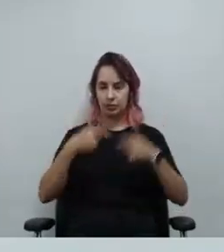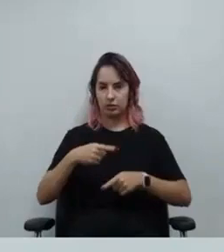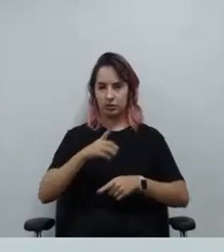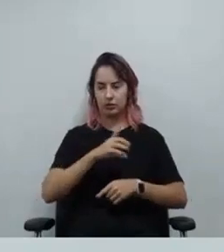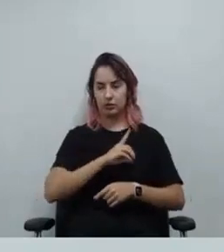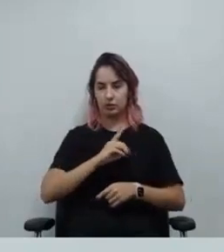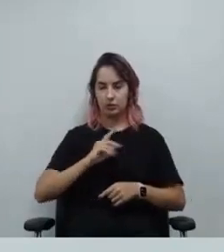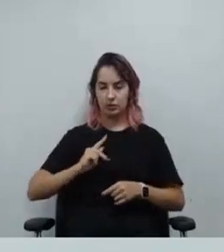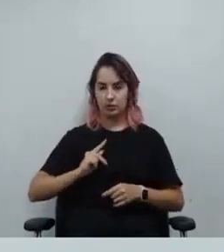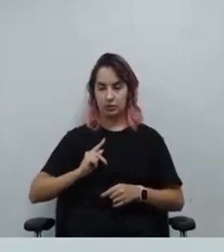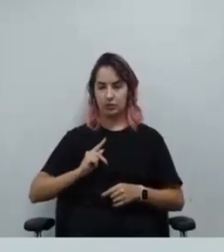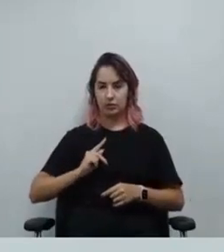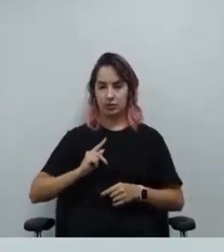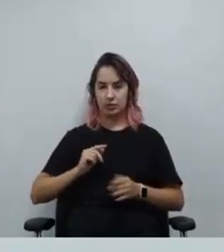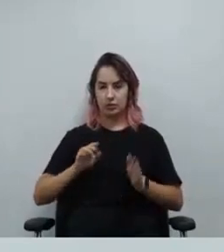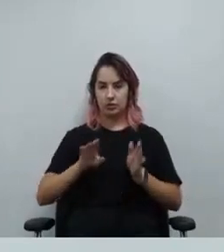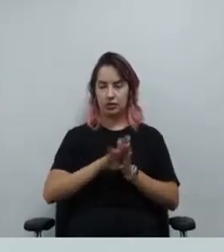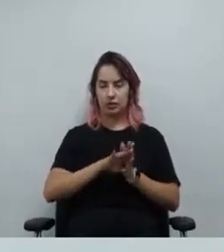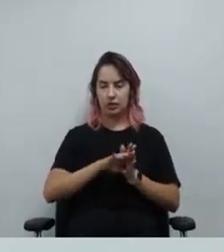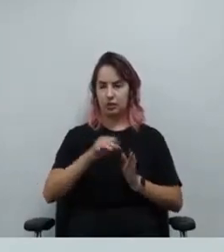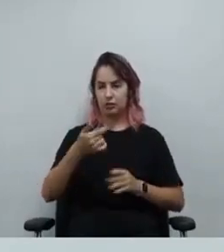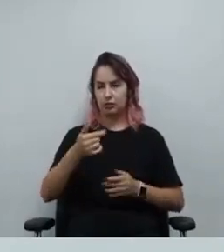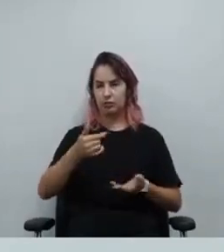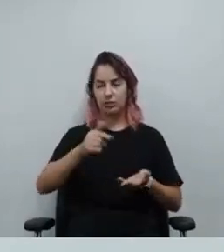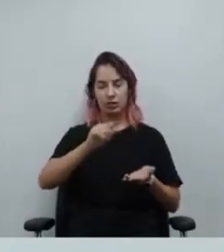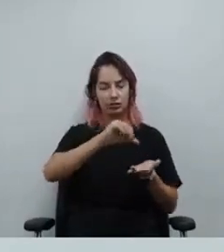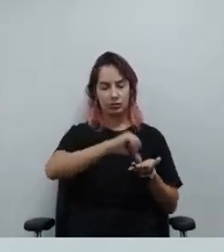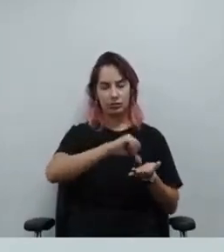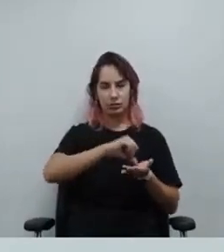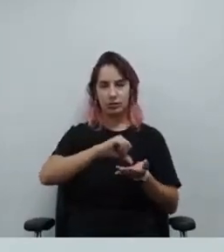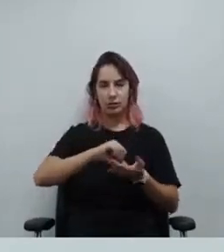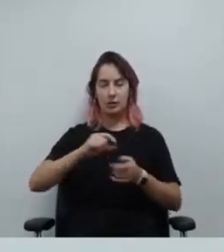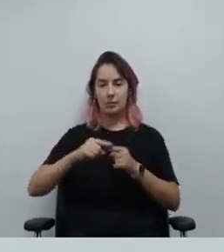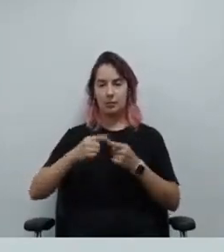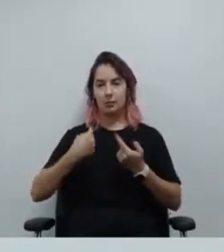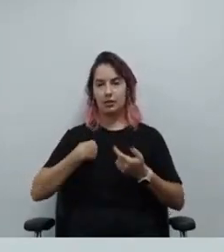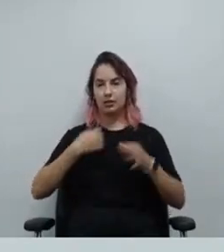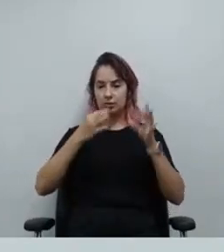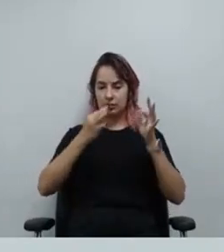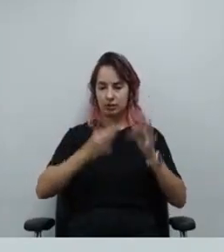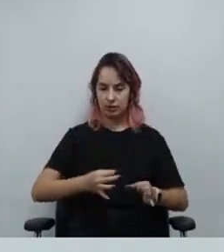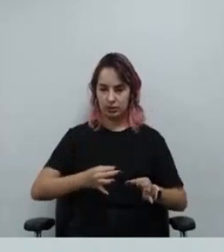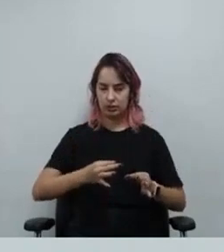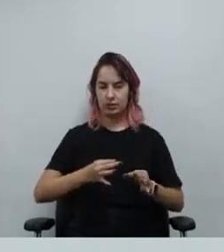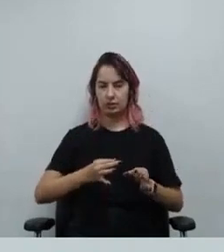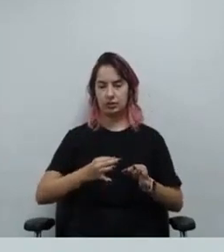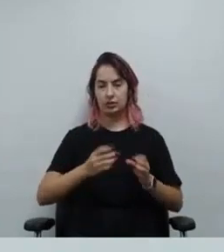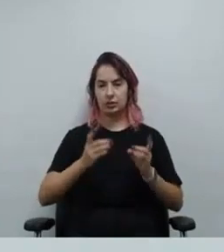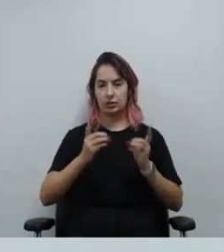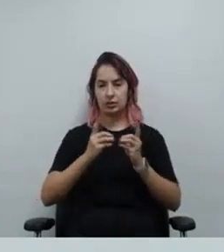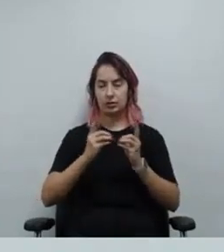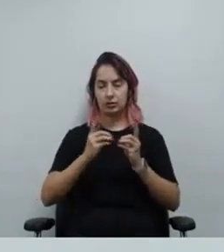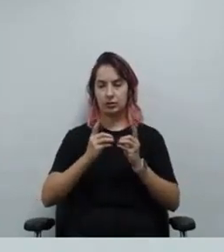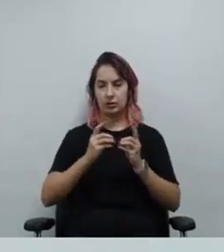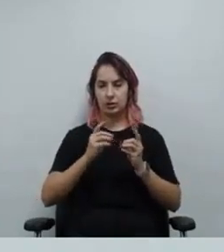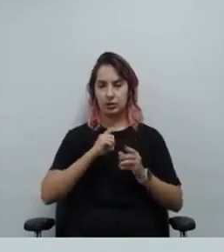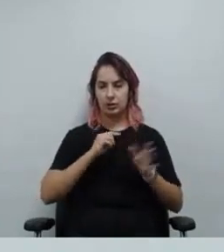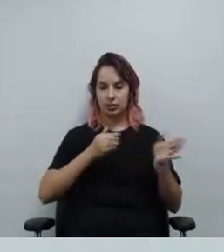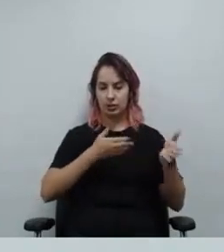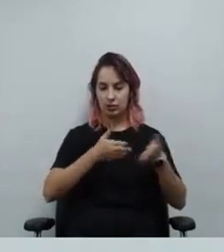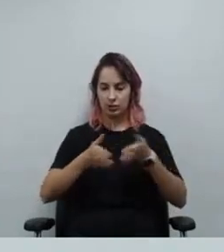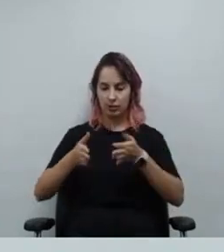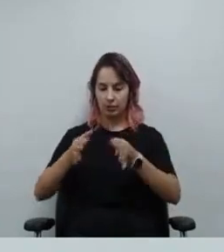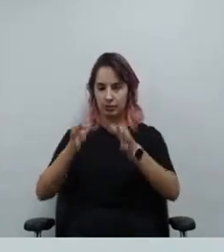Pública chegar aonde não há unidade, mas eu tenho certeza que ações de educação de direitos, atendimento itinerante são caminhos ali para isso,